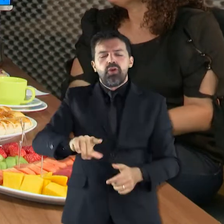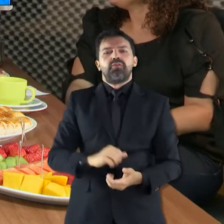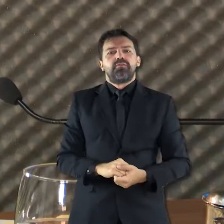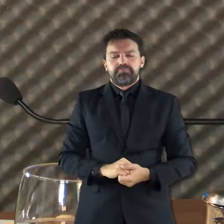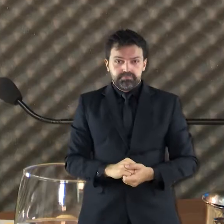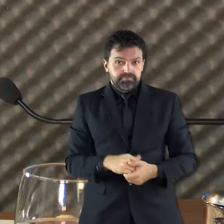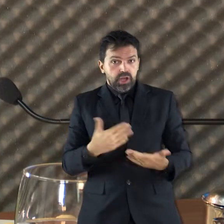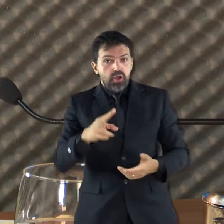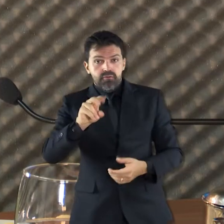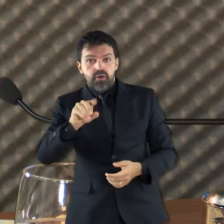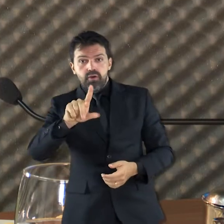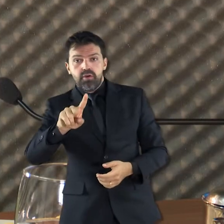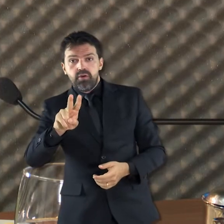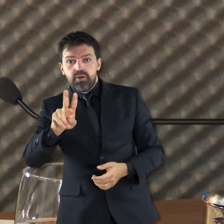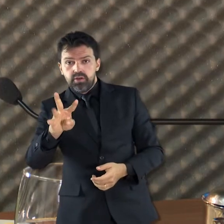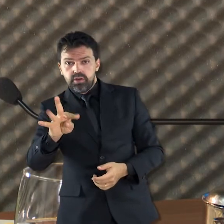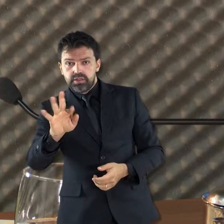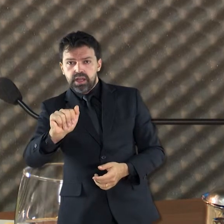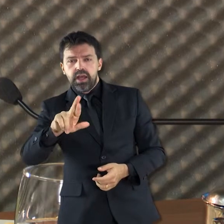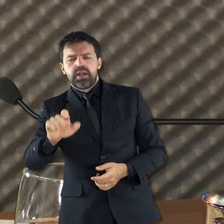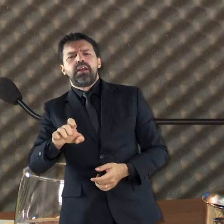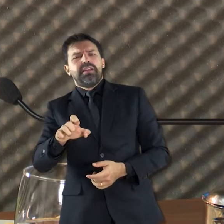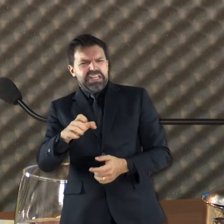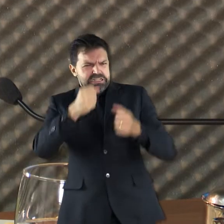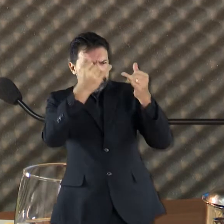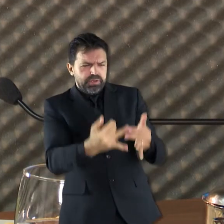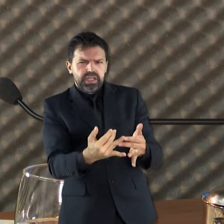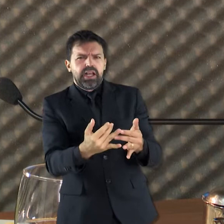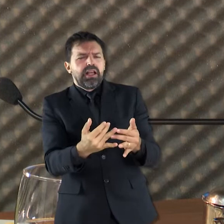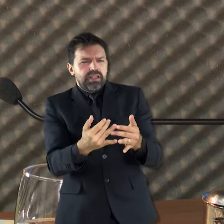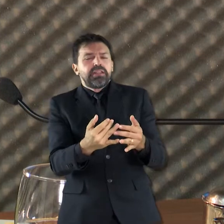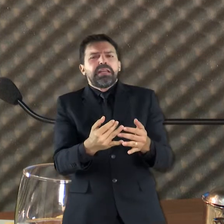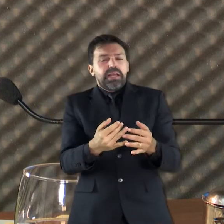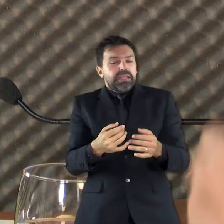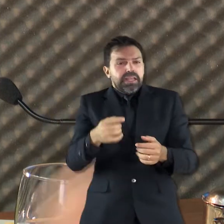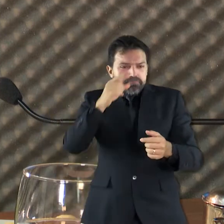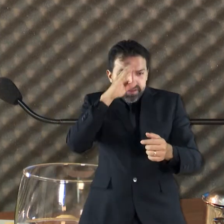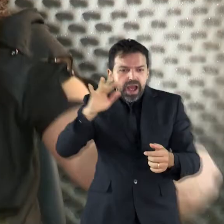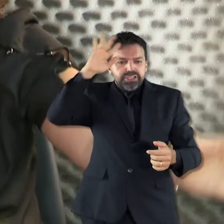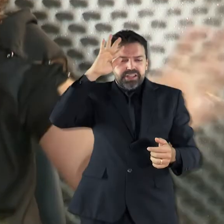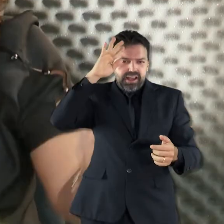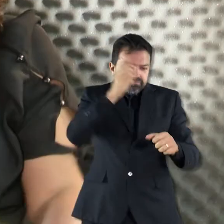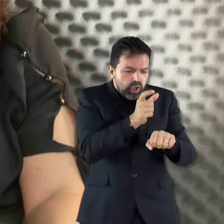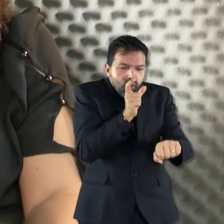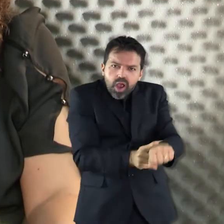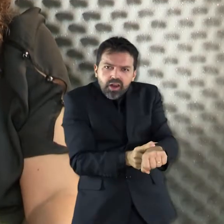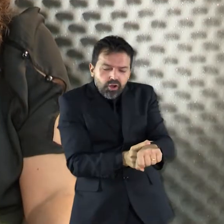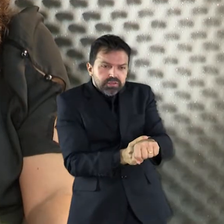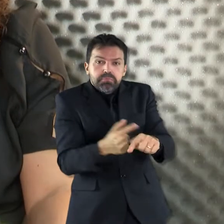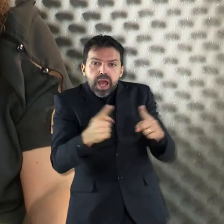né? Um dos maiores filósofos, ele falou assim, que é difícil imaginar um relógio sem um relojoeiro, né? Agora me diga, qual o sentido da vida se acaba